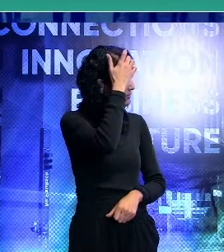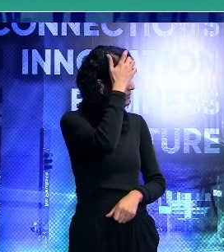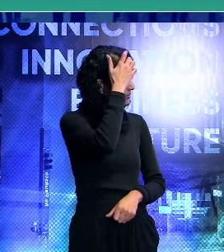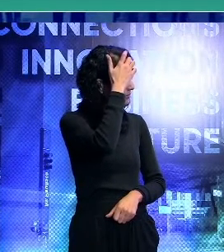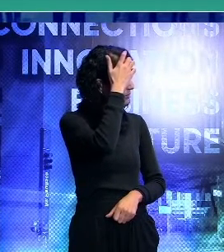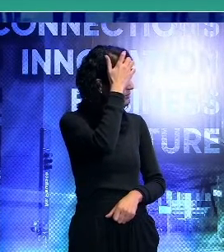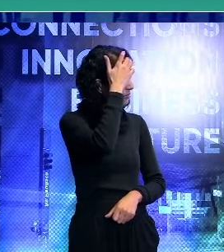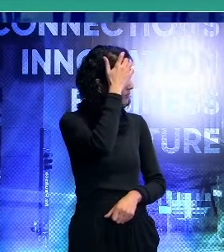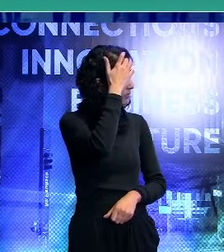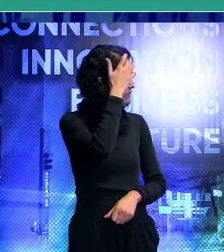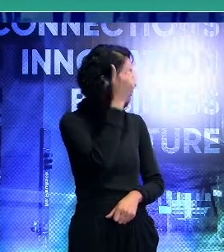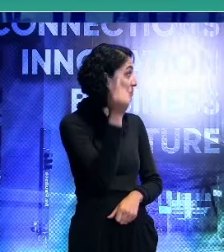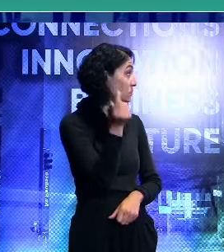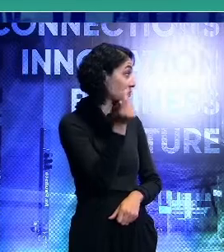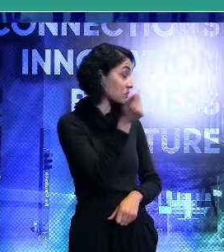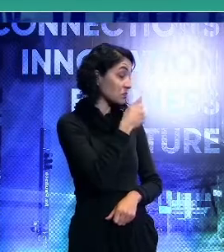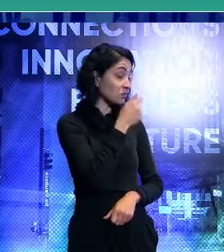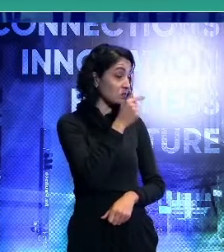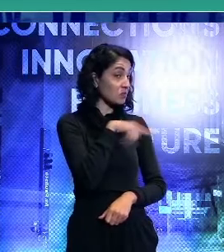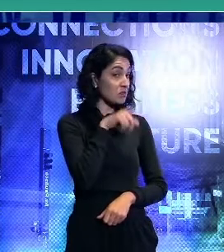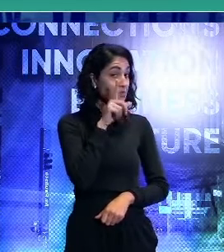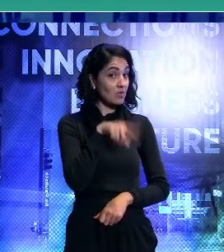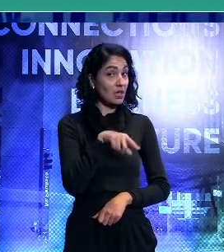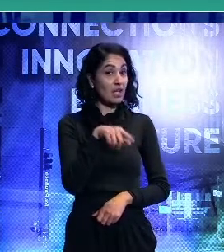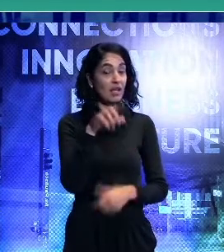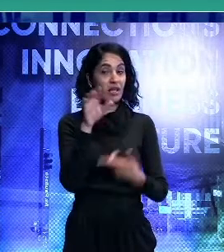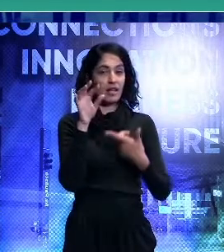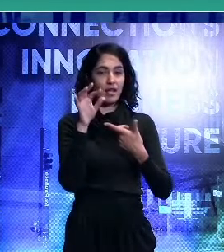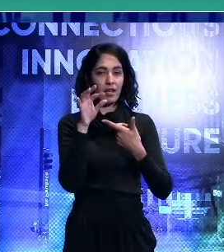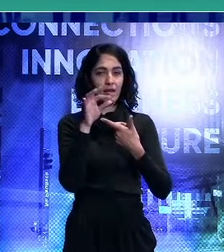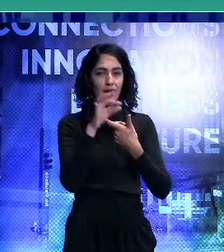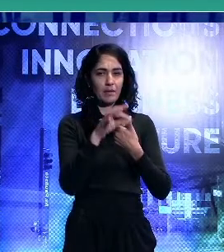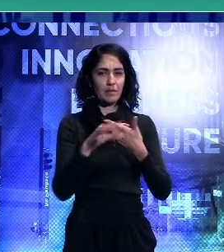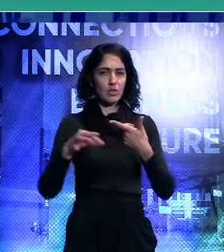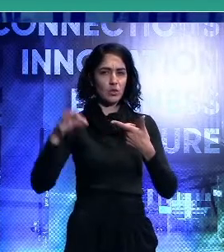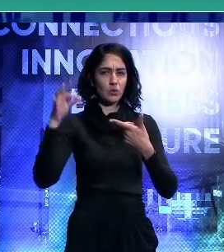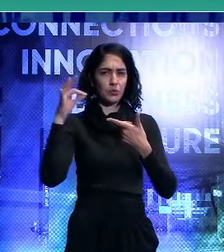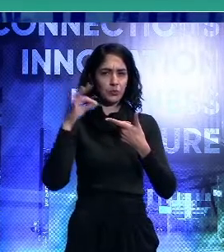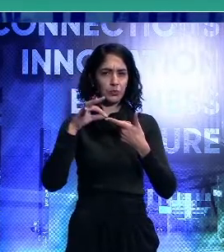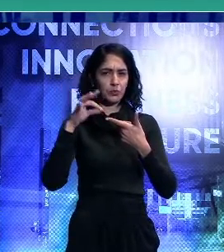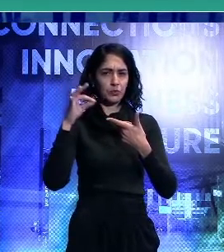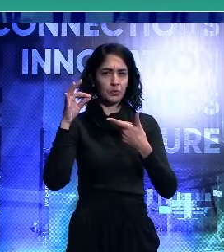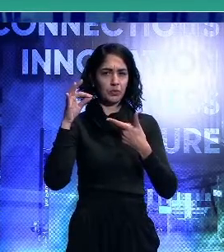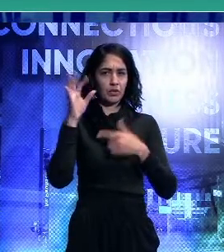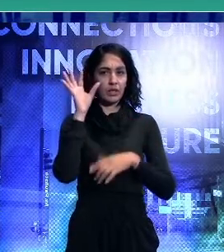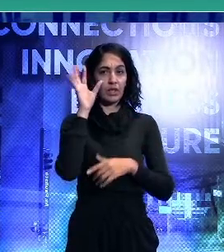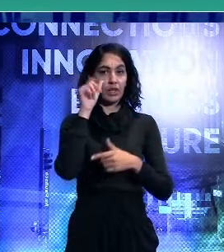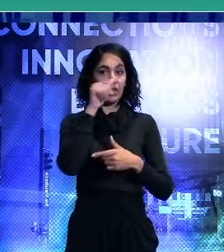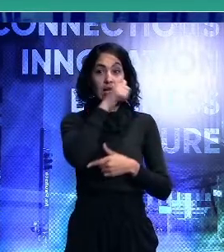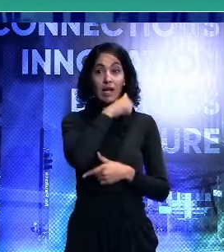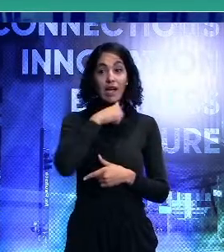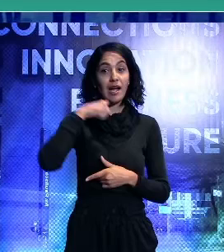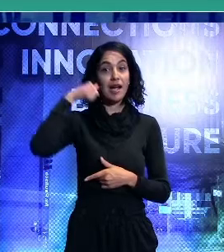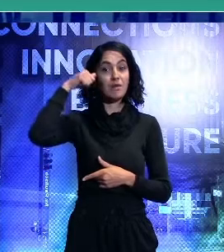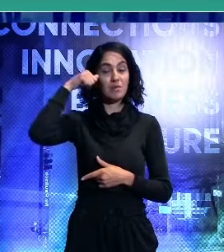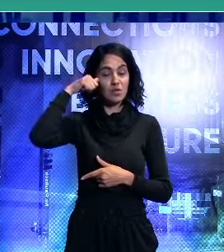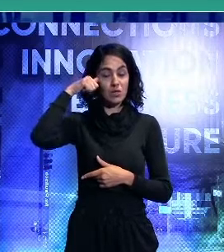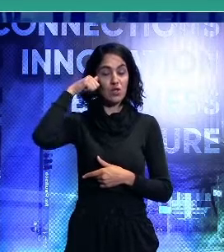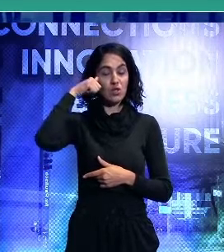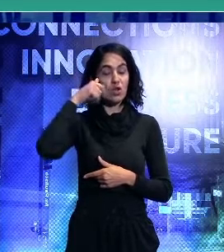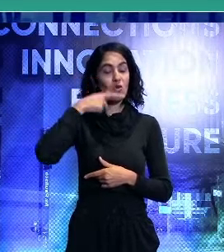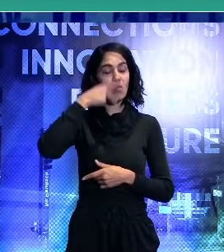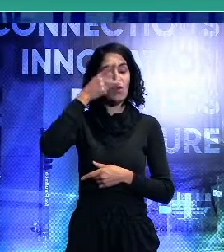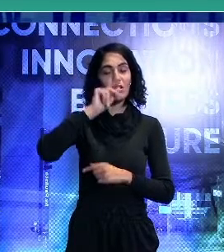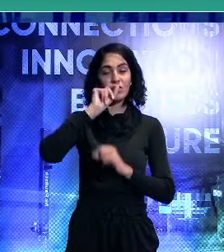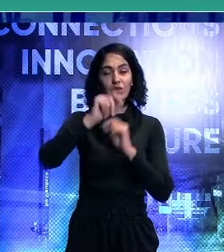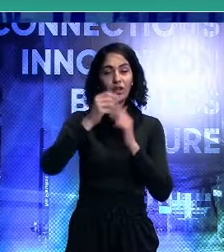Dr. Werner, que é o CTO da Amazon.com, ele diz, né, ele sempre fala, as coisas falham o tempo todo. E no passado,